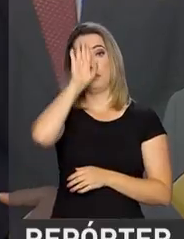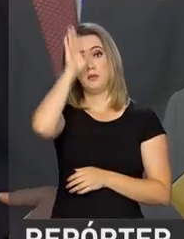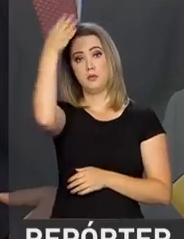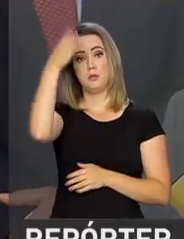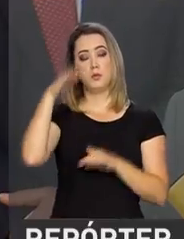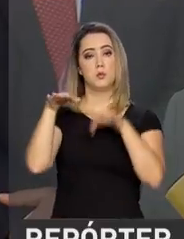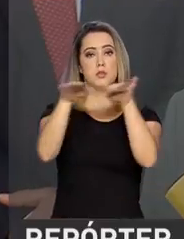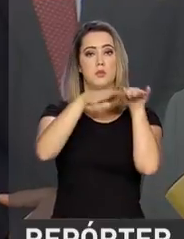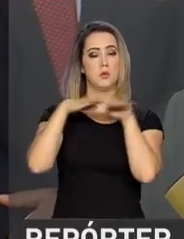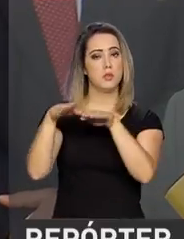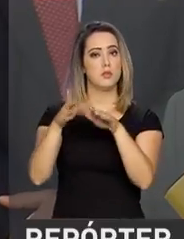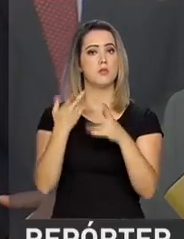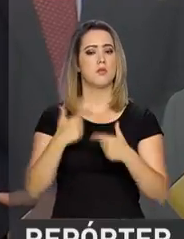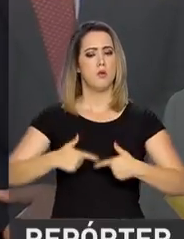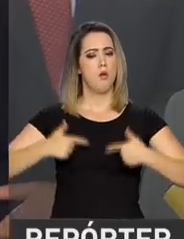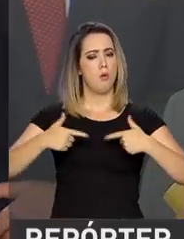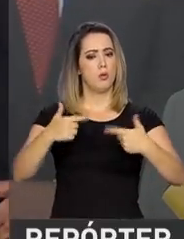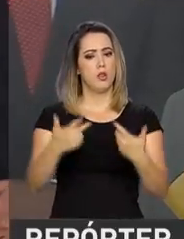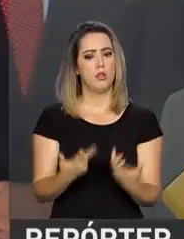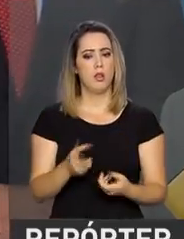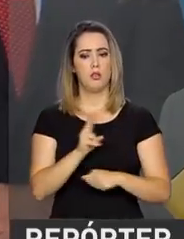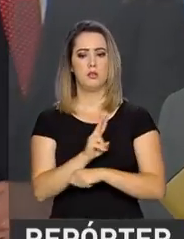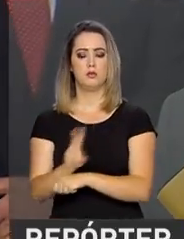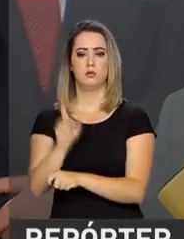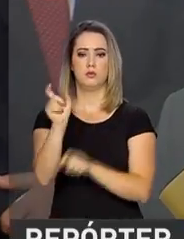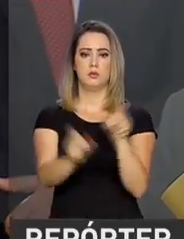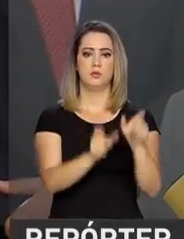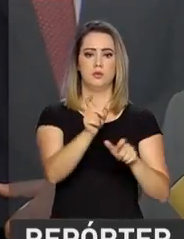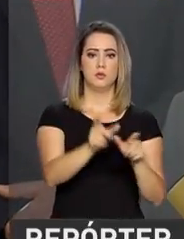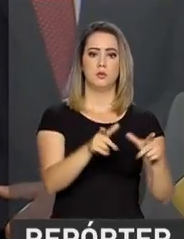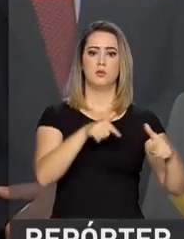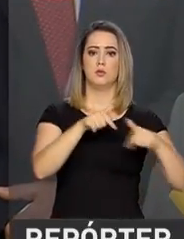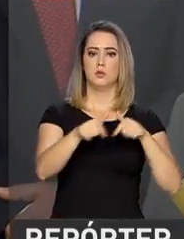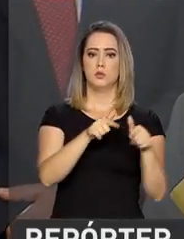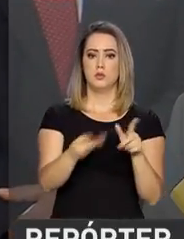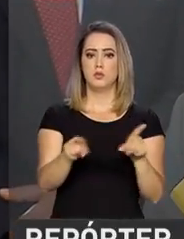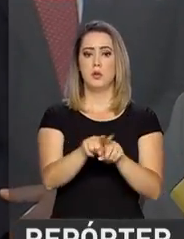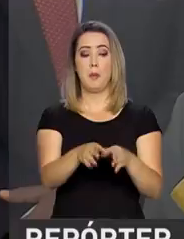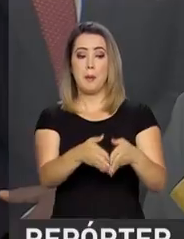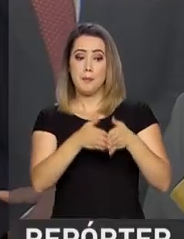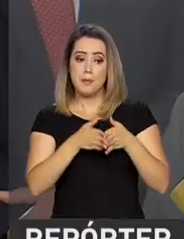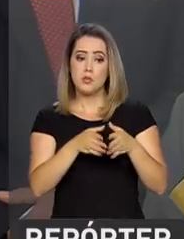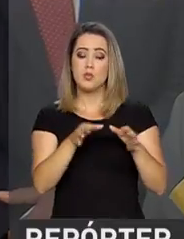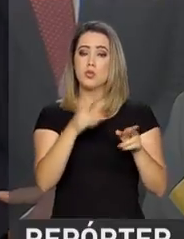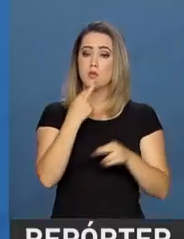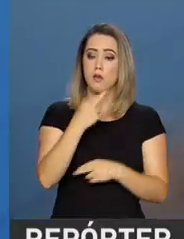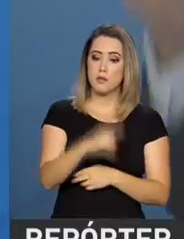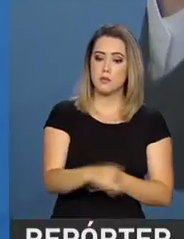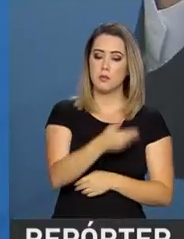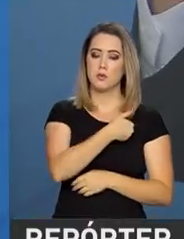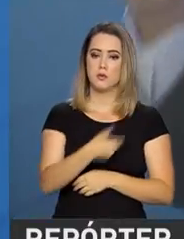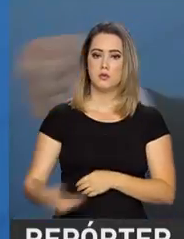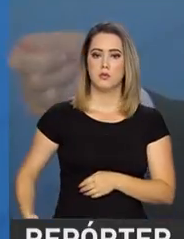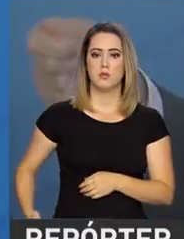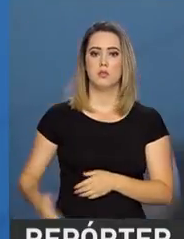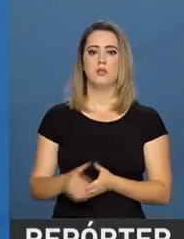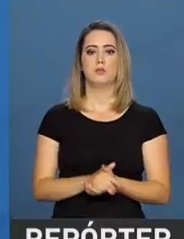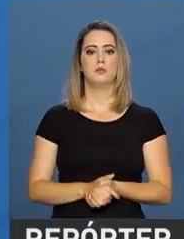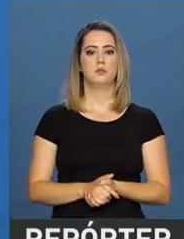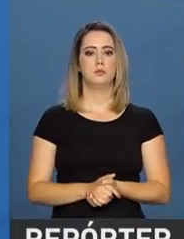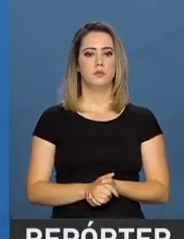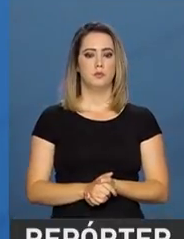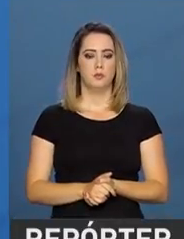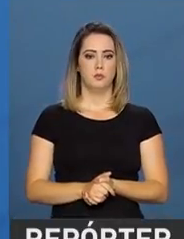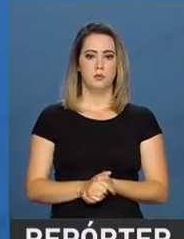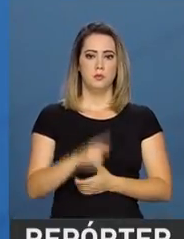democracia. Lutar, defender os trabalhadores e cobrar soluções do Estado é o nosso papel. O importante é